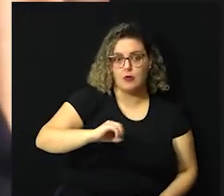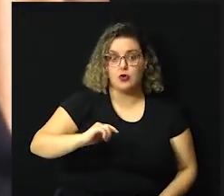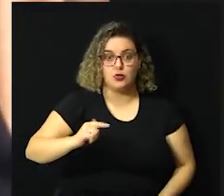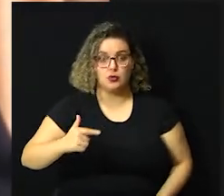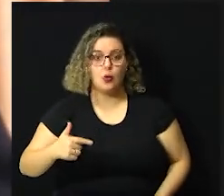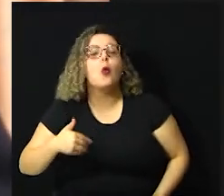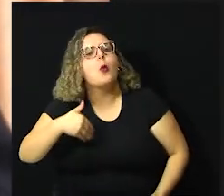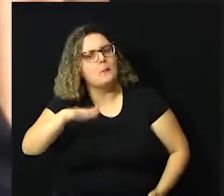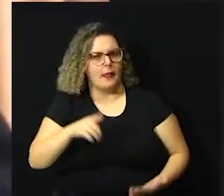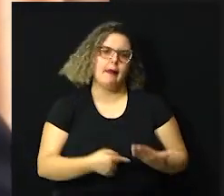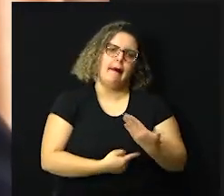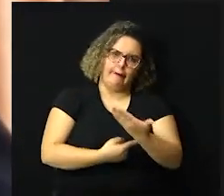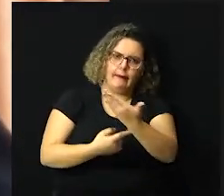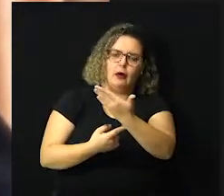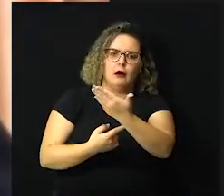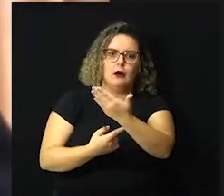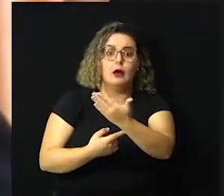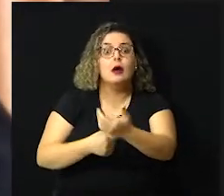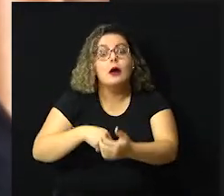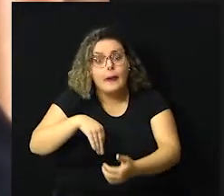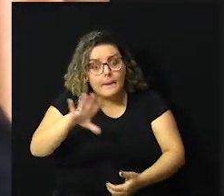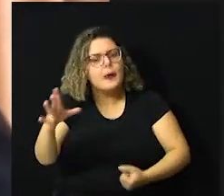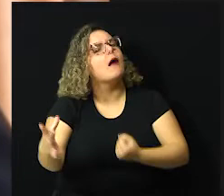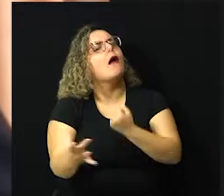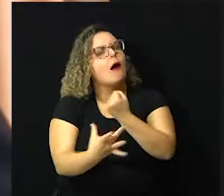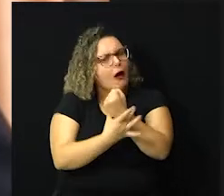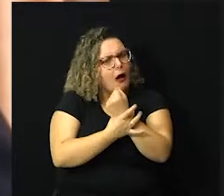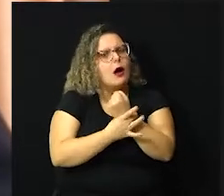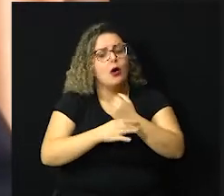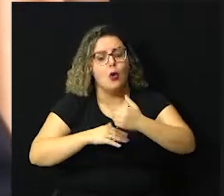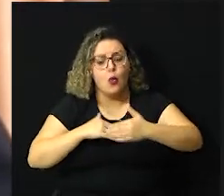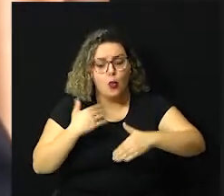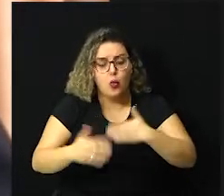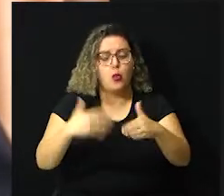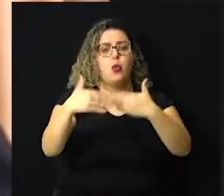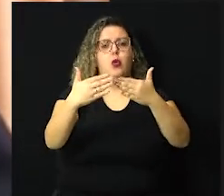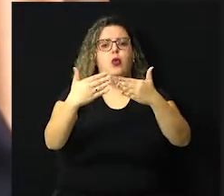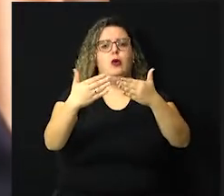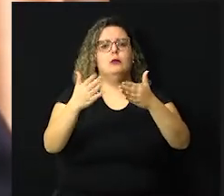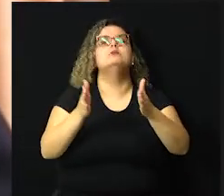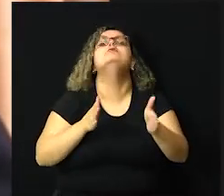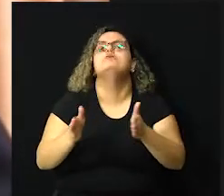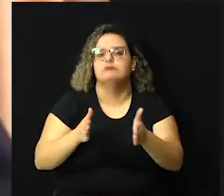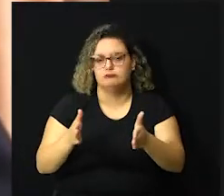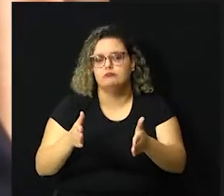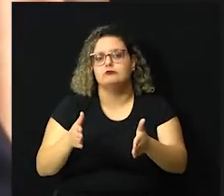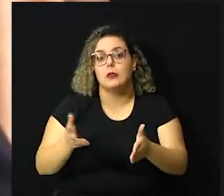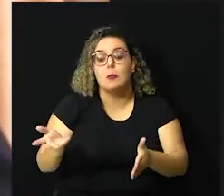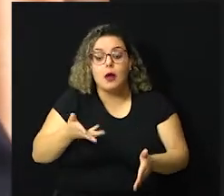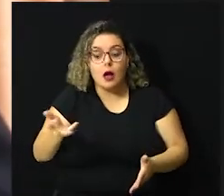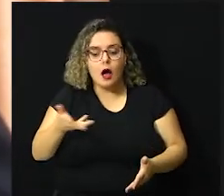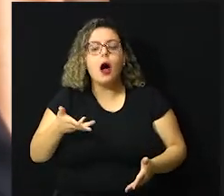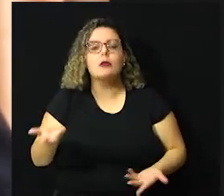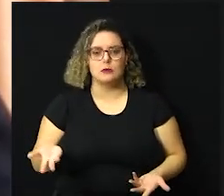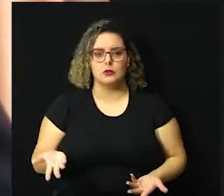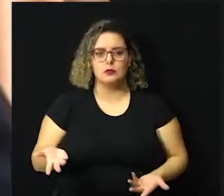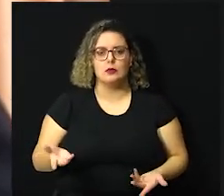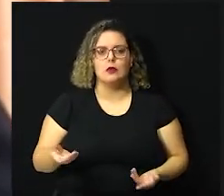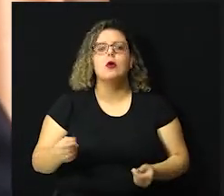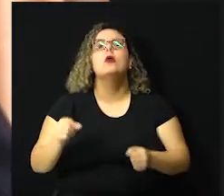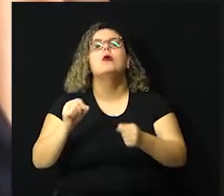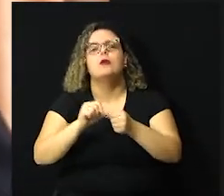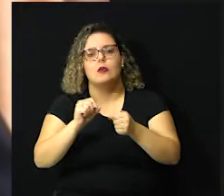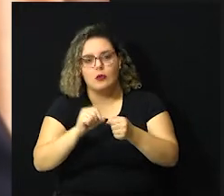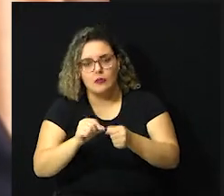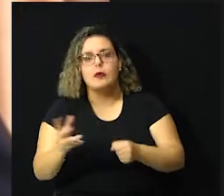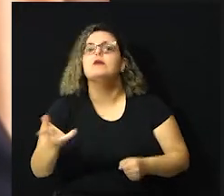mais tecnologia, a gente tem até mais segurança para avançar um pouco no tempo e sermos mais ágeis. Então, foi feito de